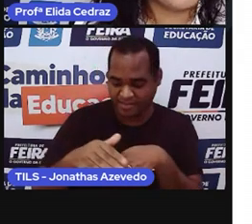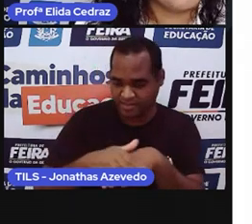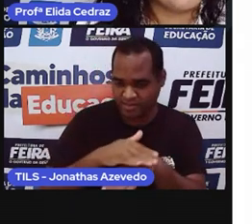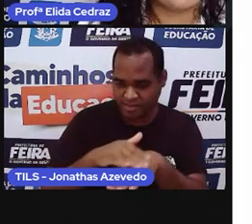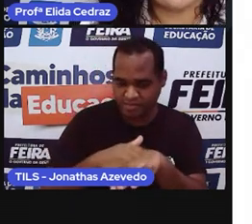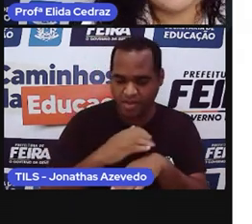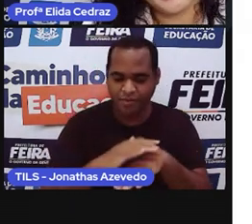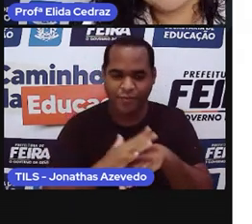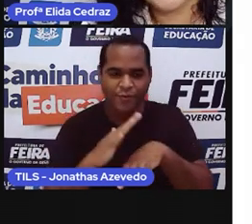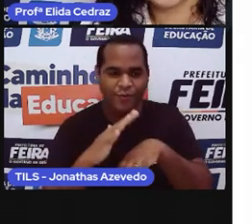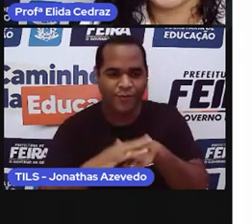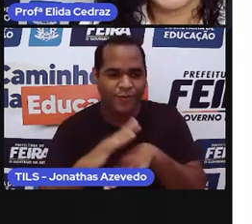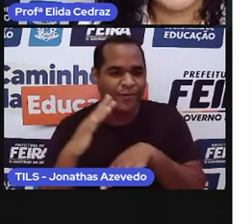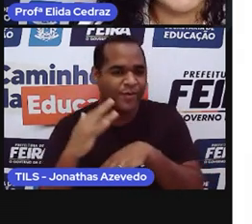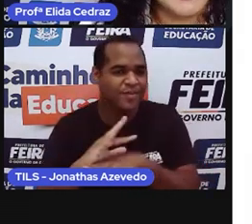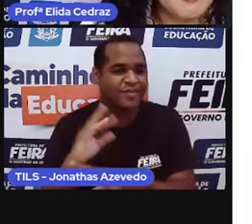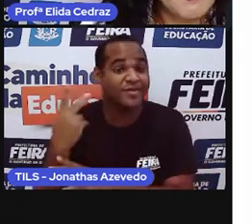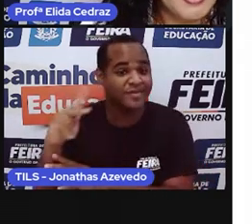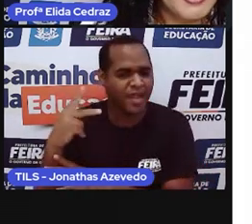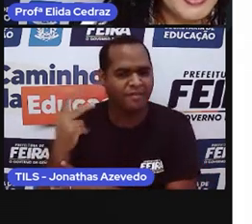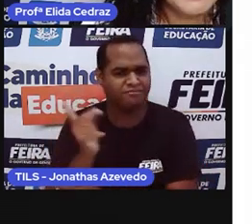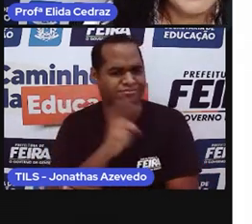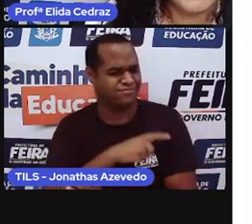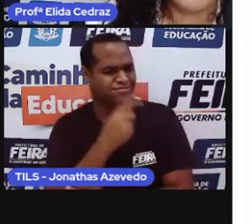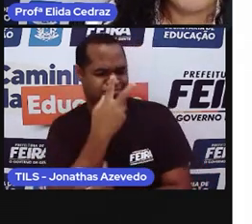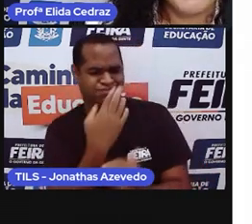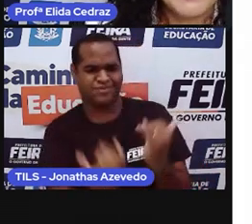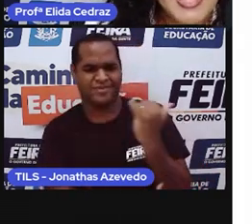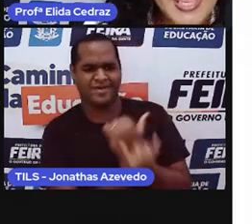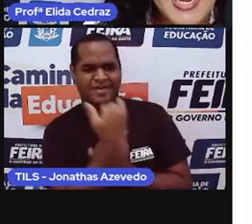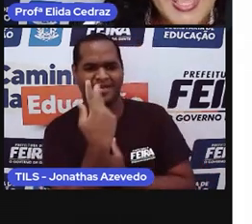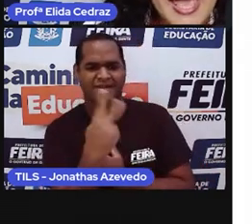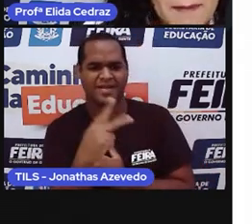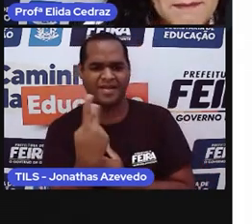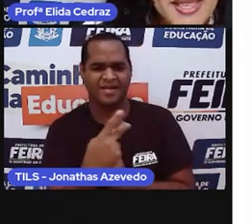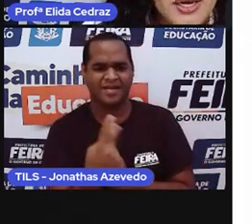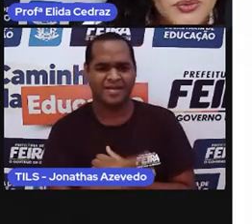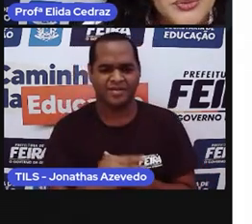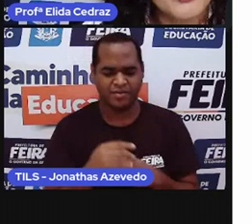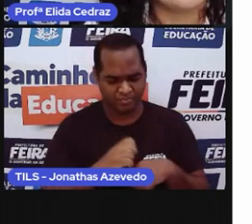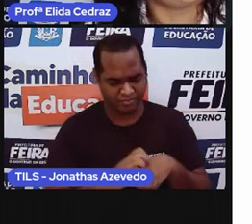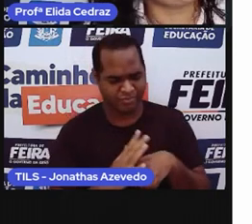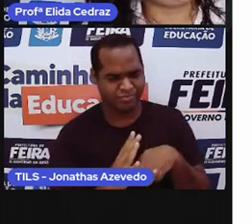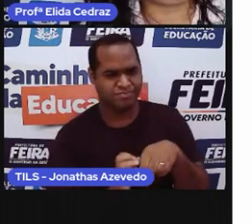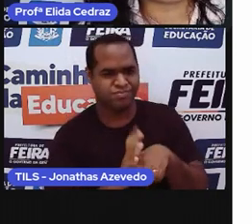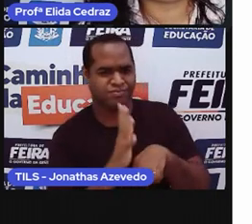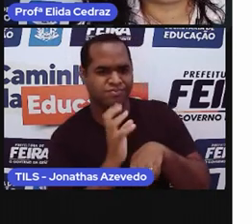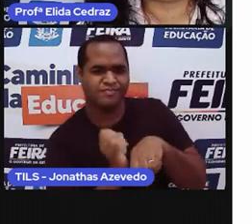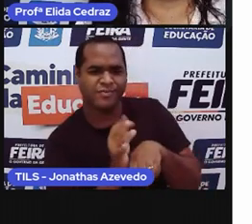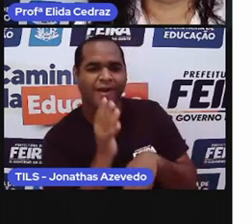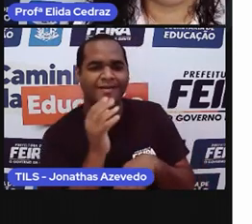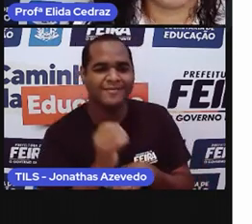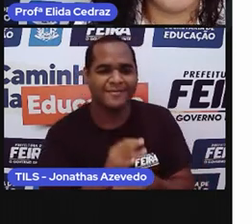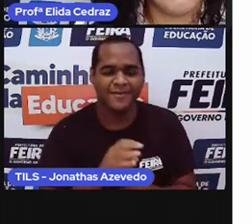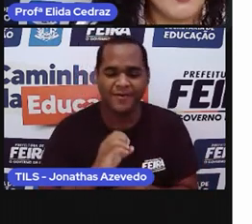de veludo. É mentira da barata, o pé dela é peludo.